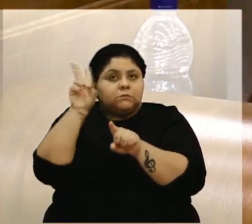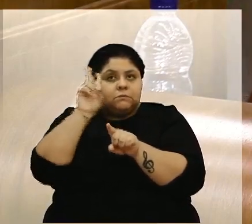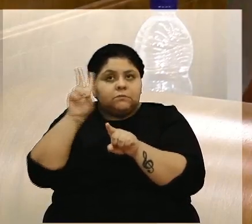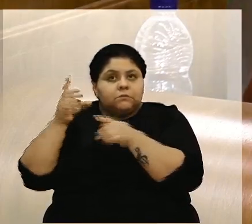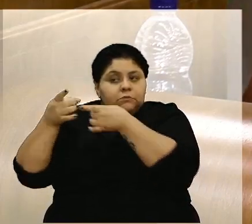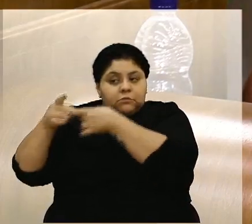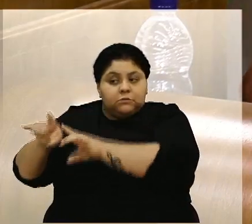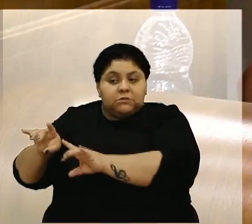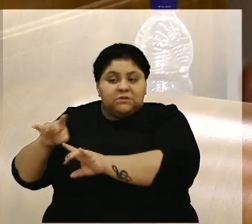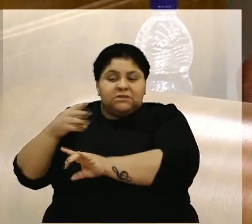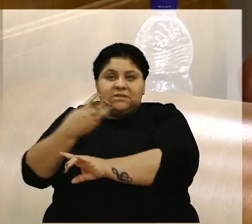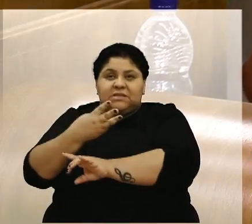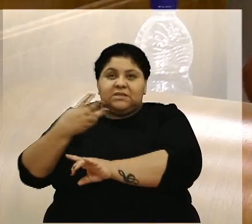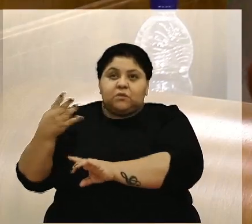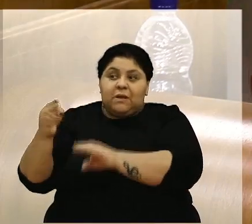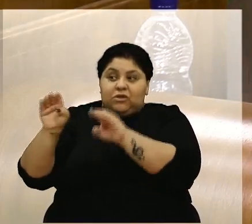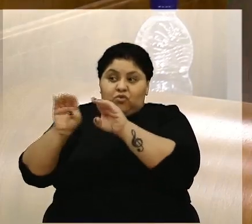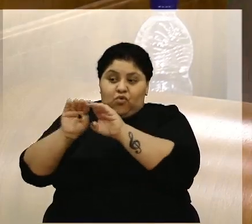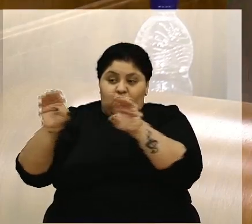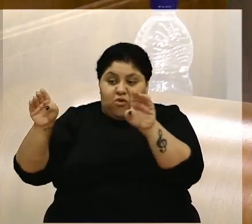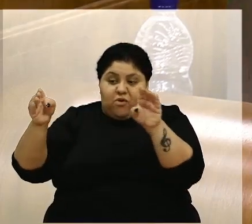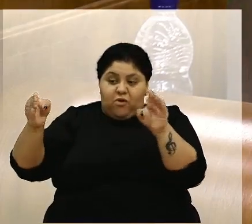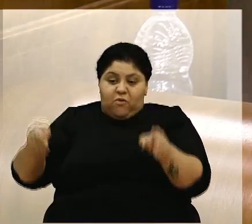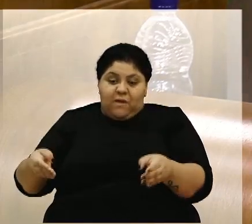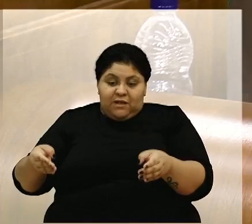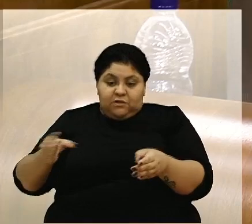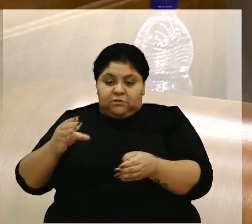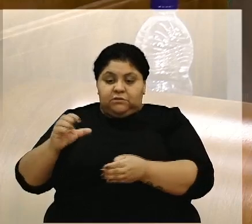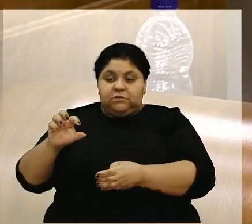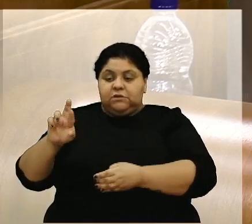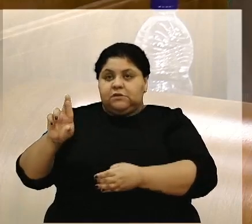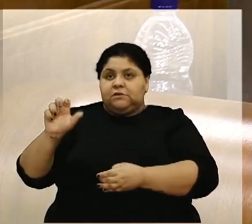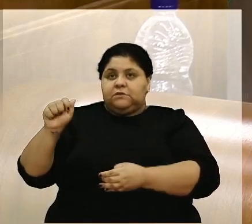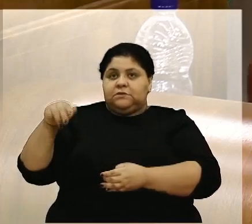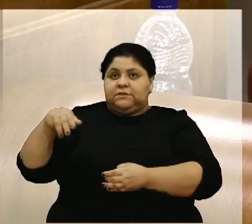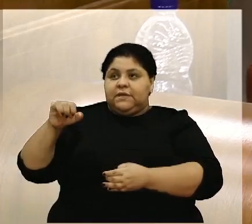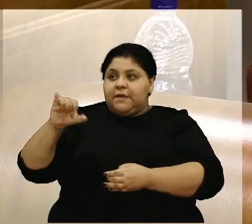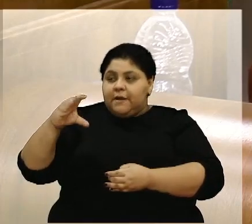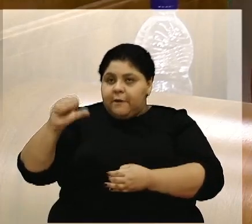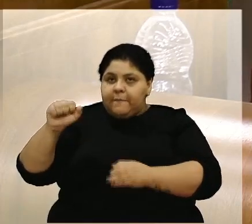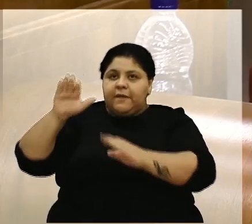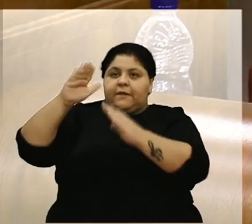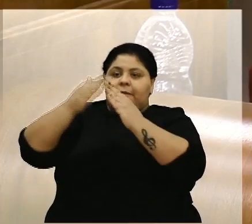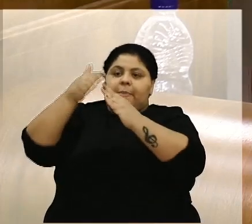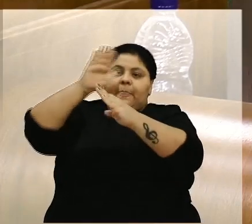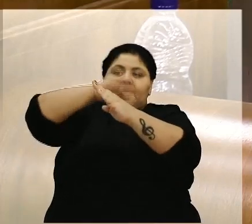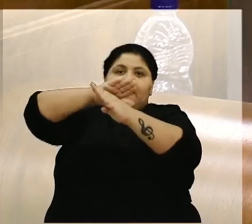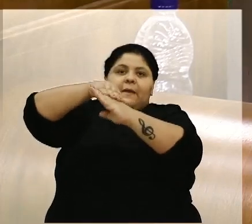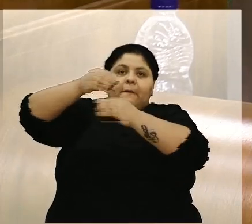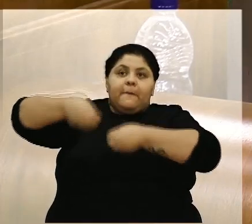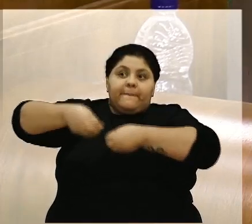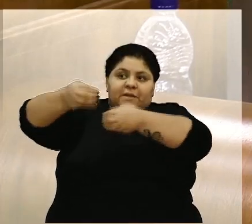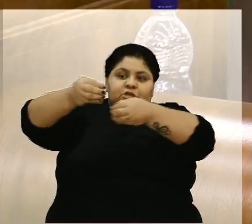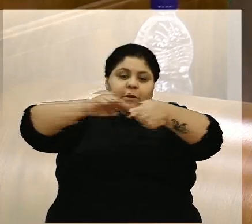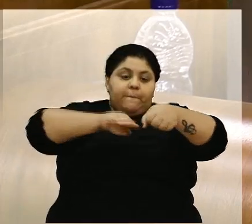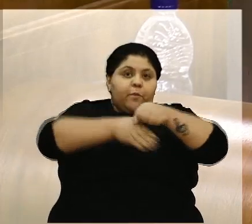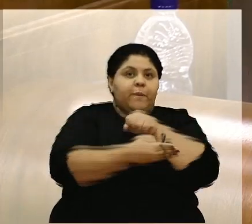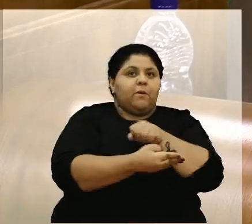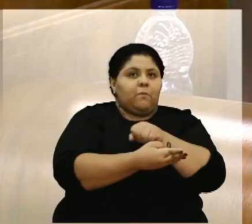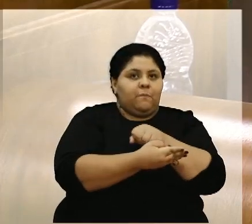3, 4 caixas de cerâmica, que está sobrando telhas para destinar para o banco. Então,